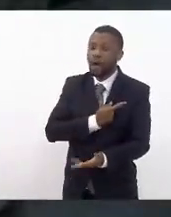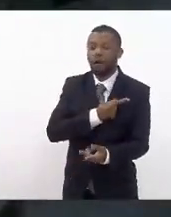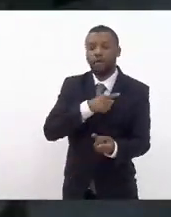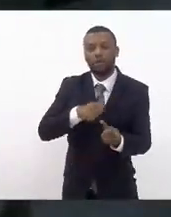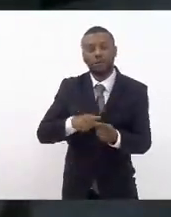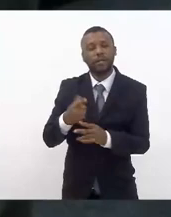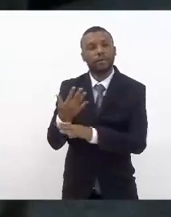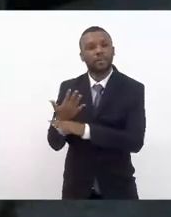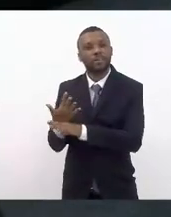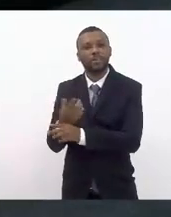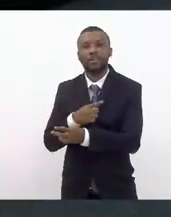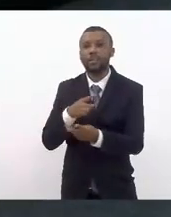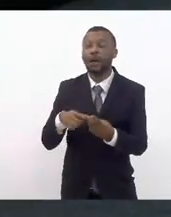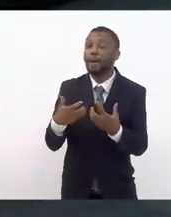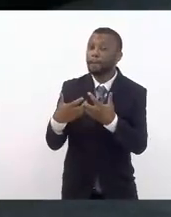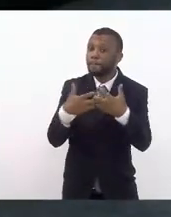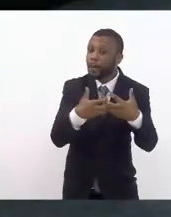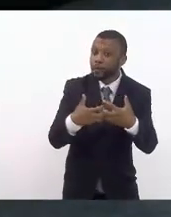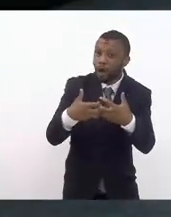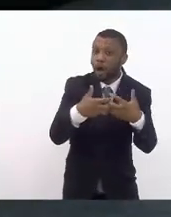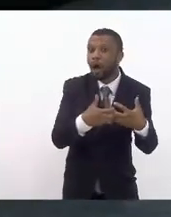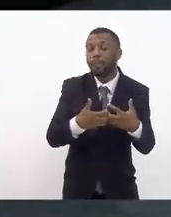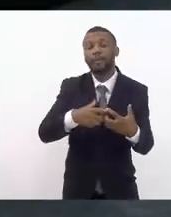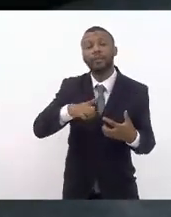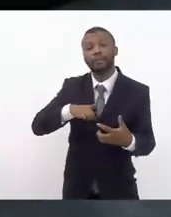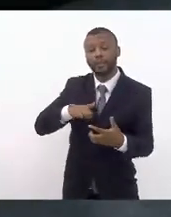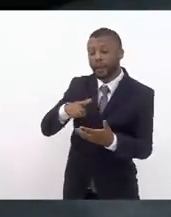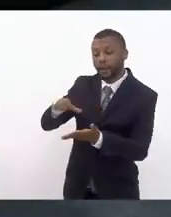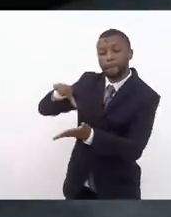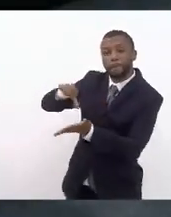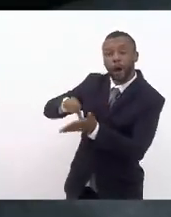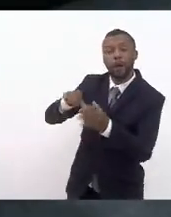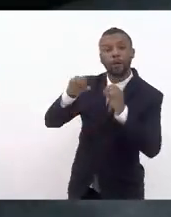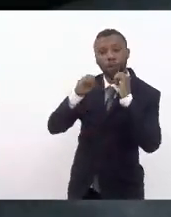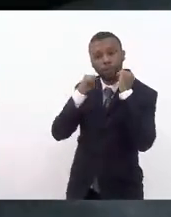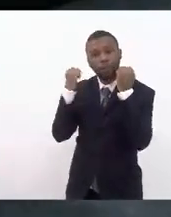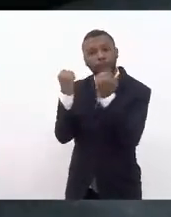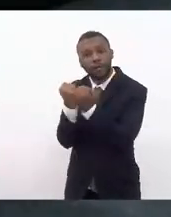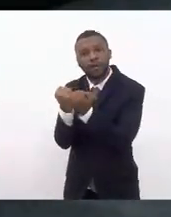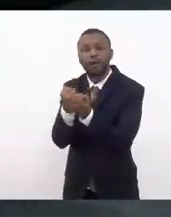em Petrópolis, tem campus aqui no Maracanã, tem